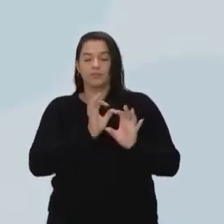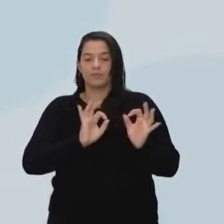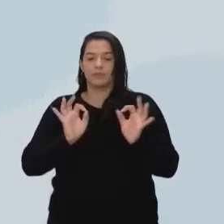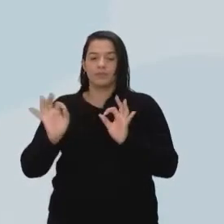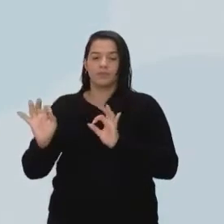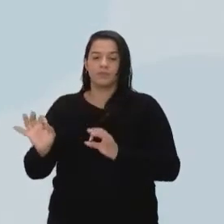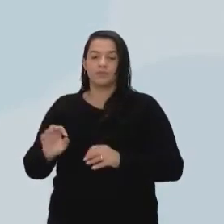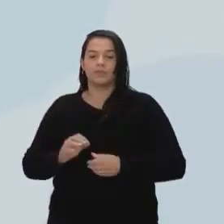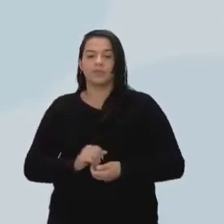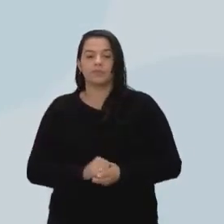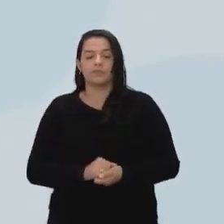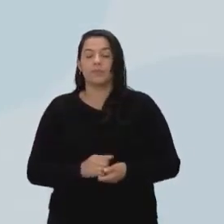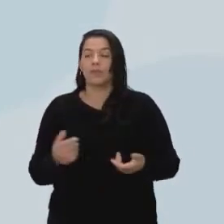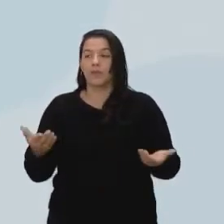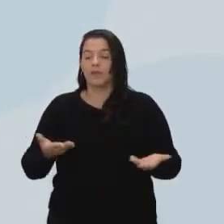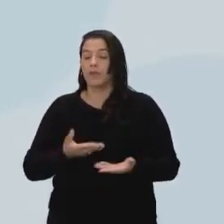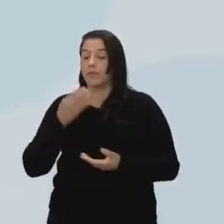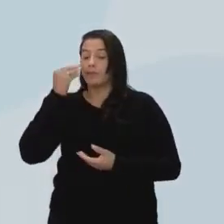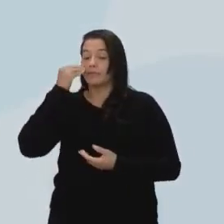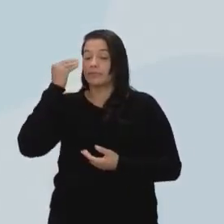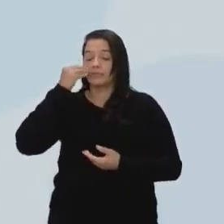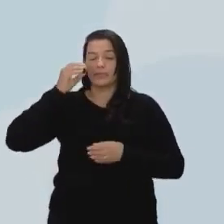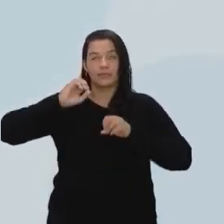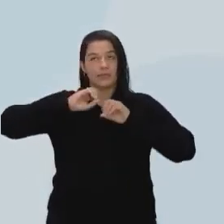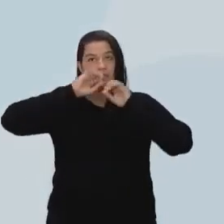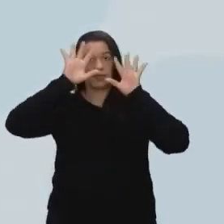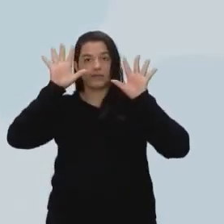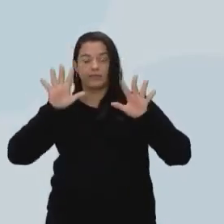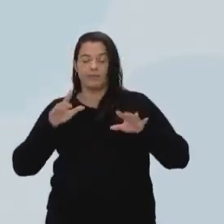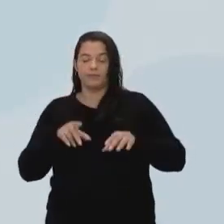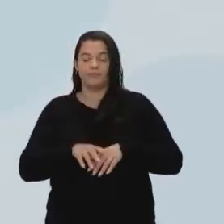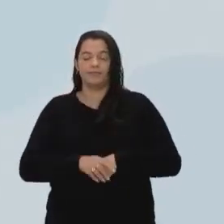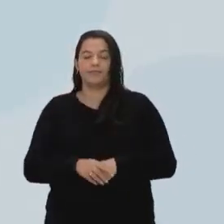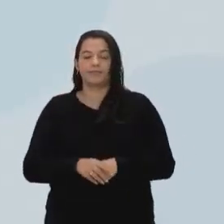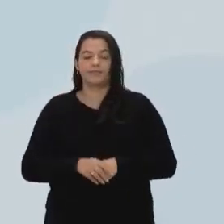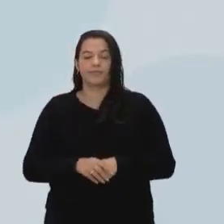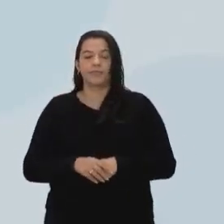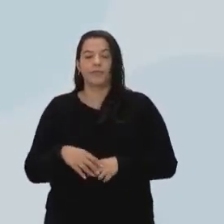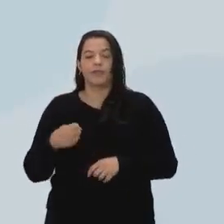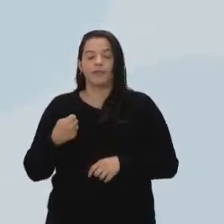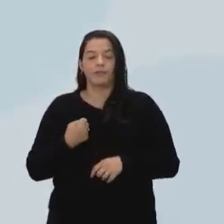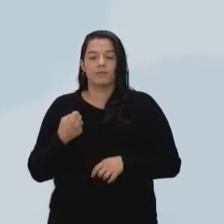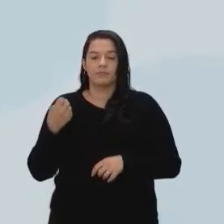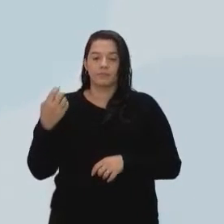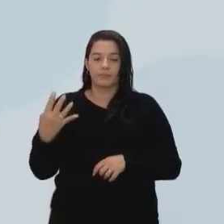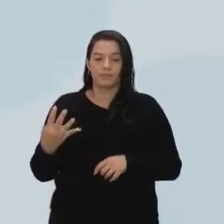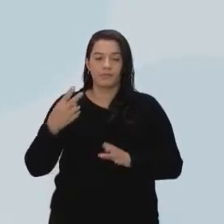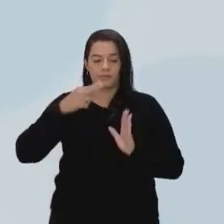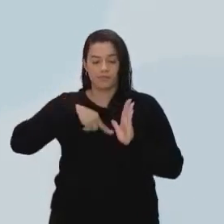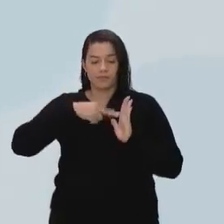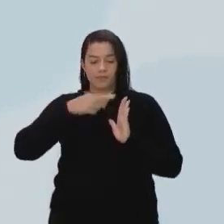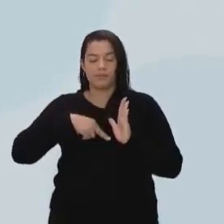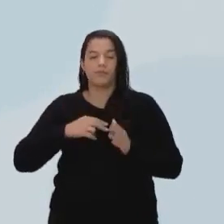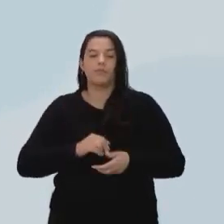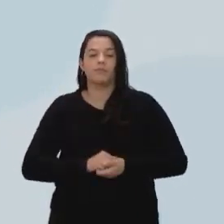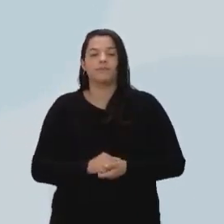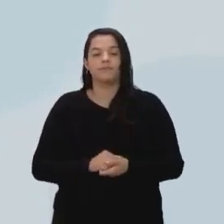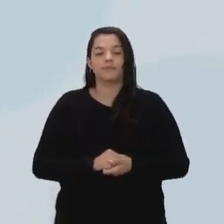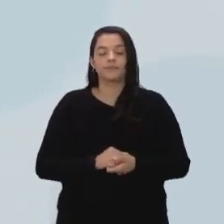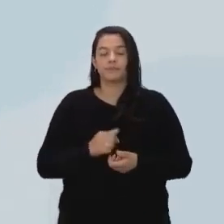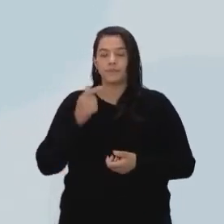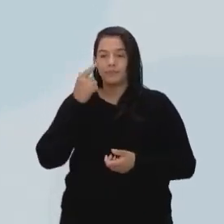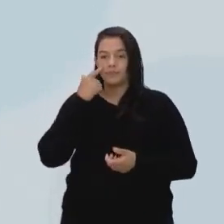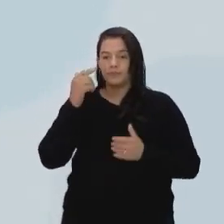Vamos tentar clarear para você aqui, professor. Item 4, professor, vamos ler aí, fazer a leitura rapidinho? A figura